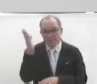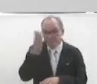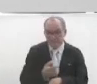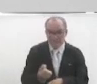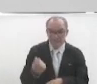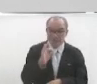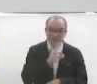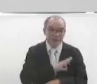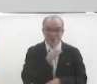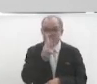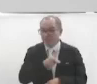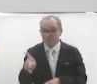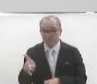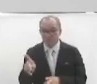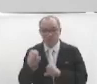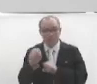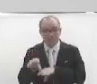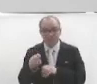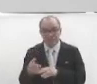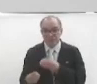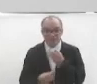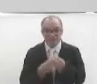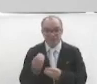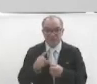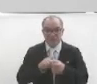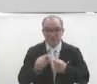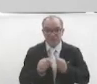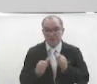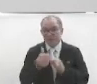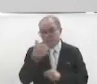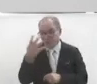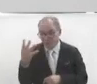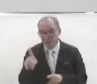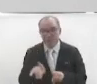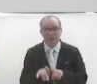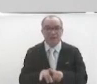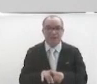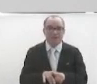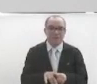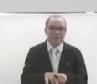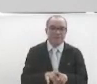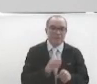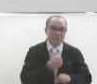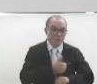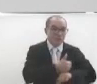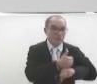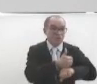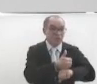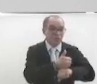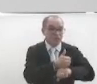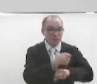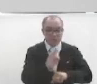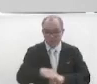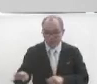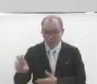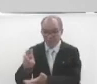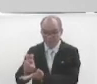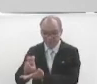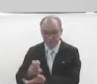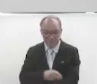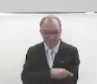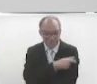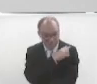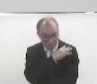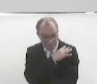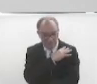dos profissionais da educação conforme o disposto no artigo 14º do cargo docente Educação Infantil Fundamental